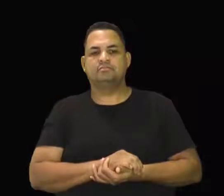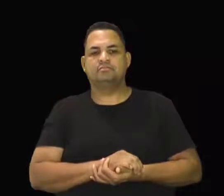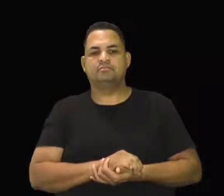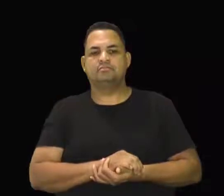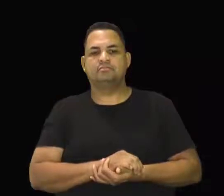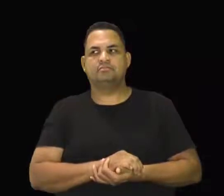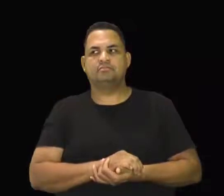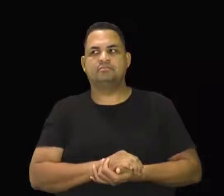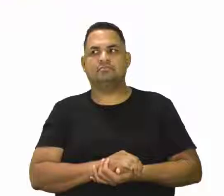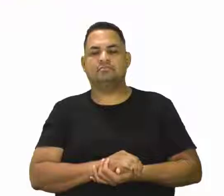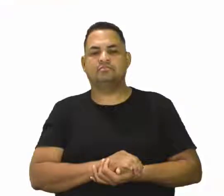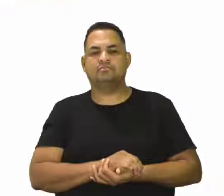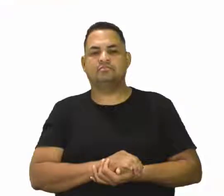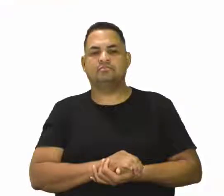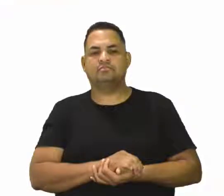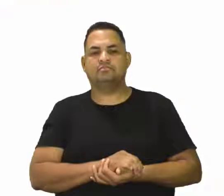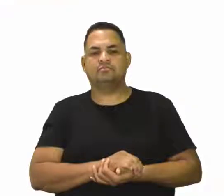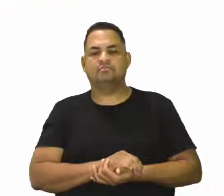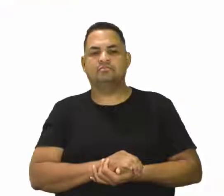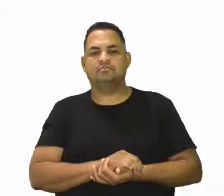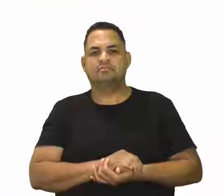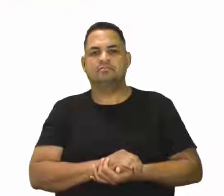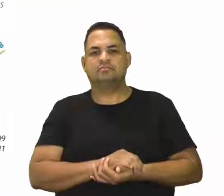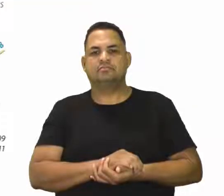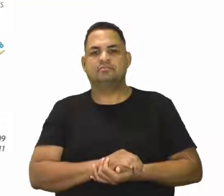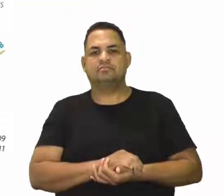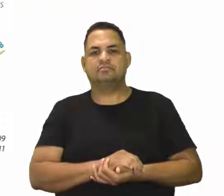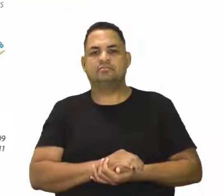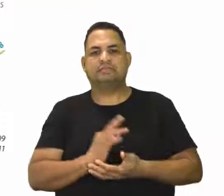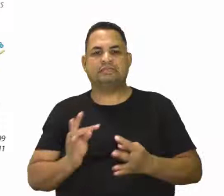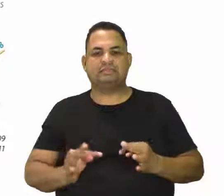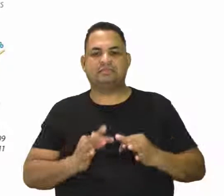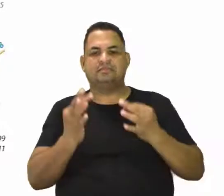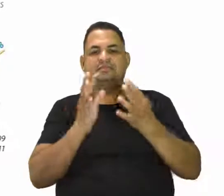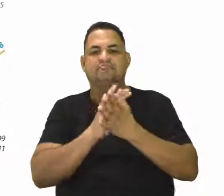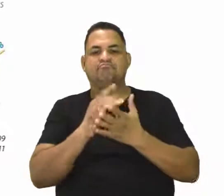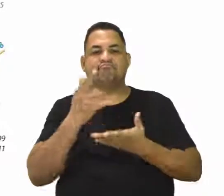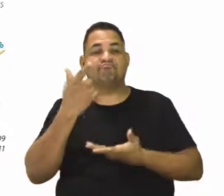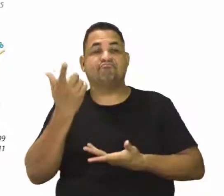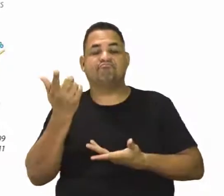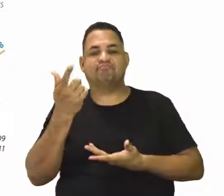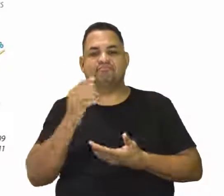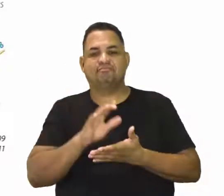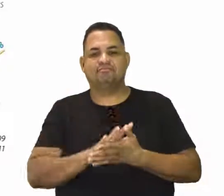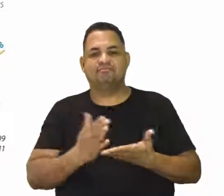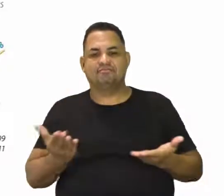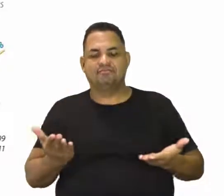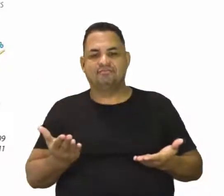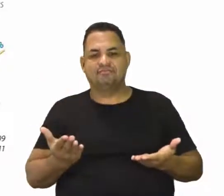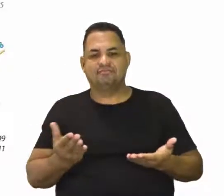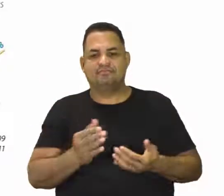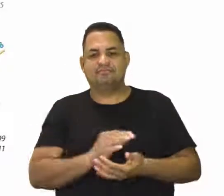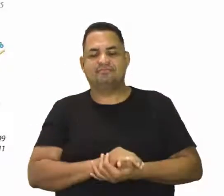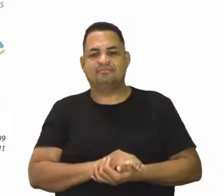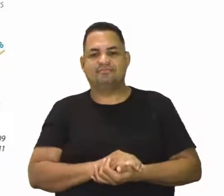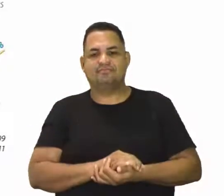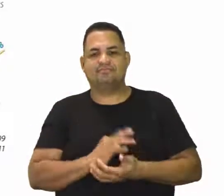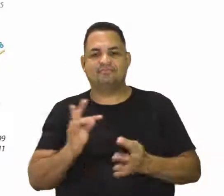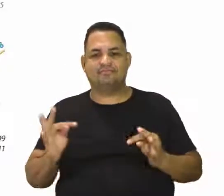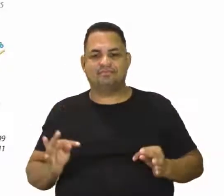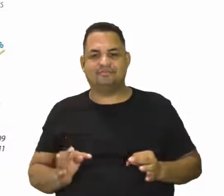pronto Cadê a garoto tecnologia outra coisa meu summer